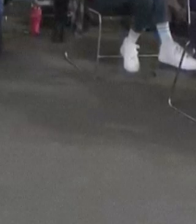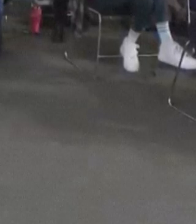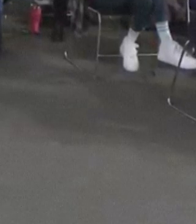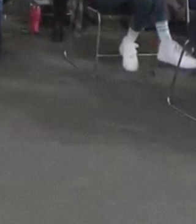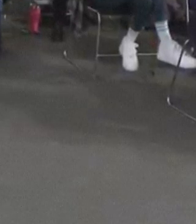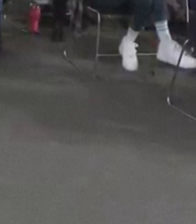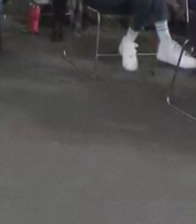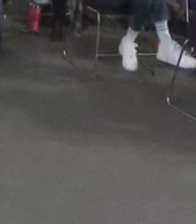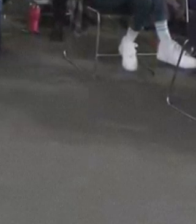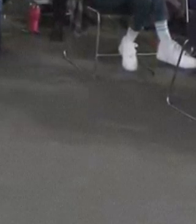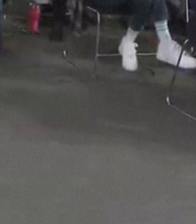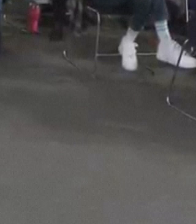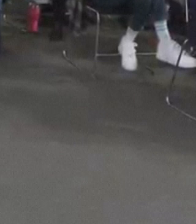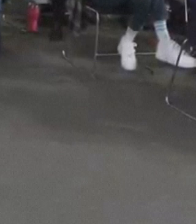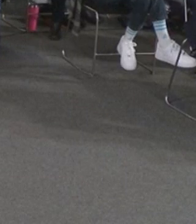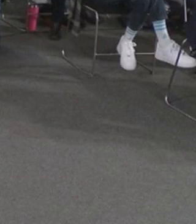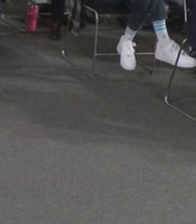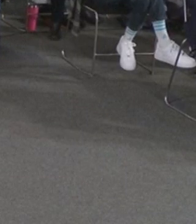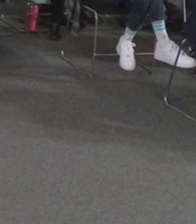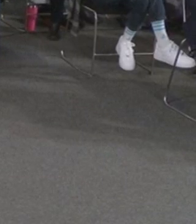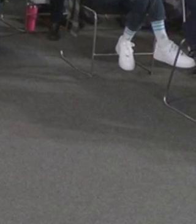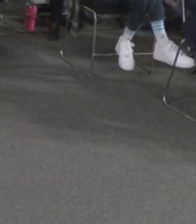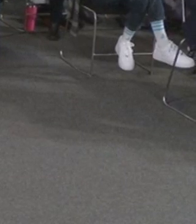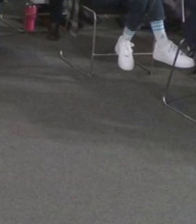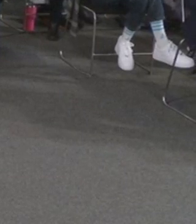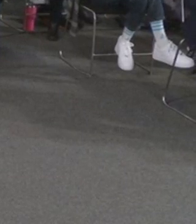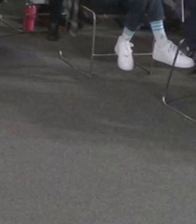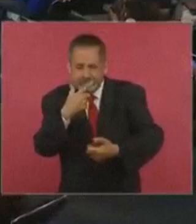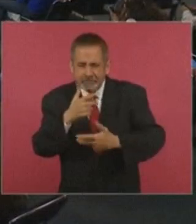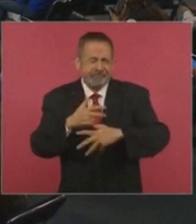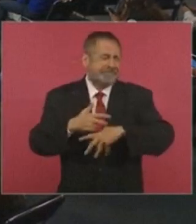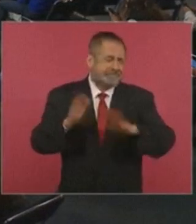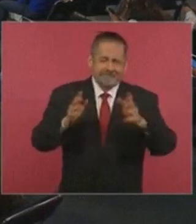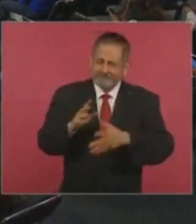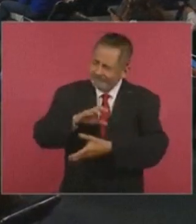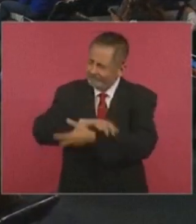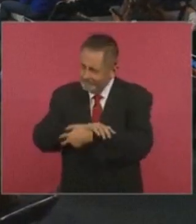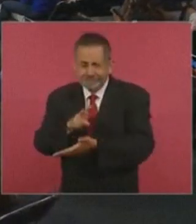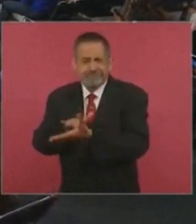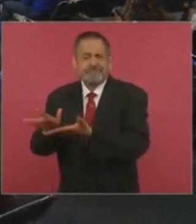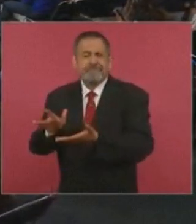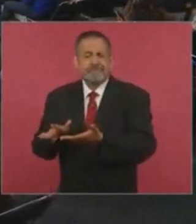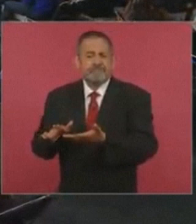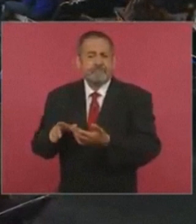ele foi encontrado em Israel em 2020 mas não há Tratado de extradição entre os países